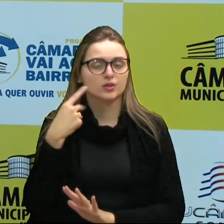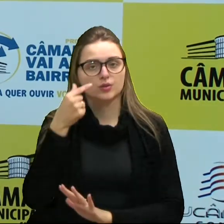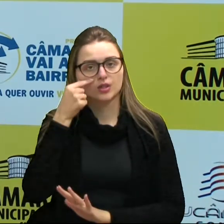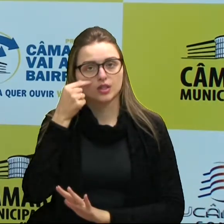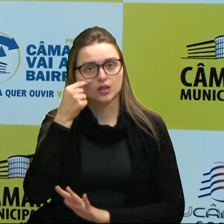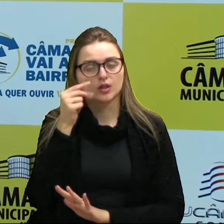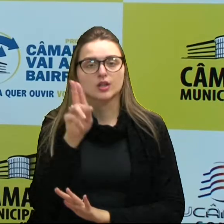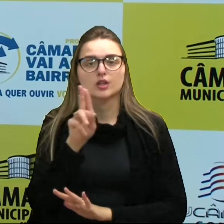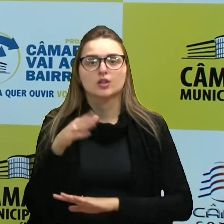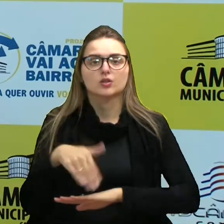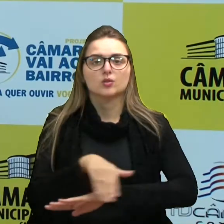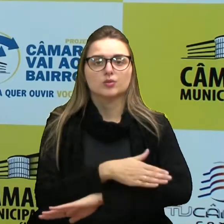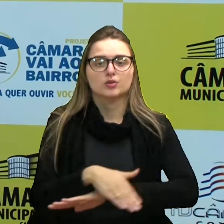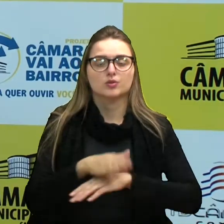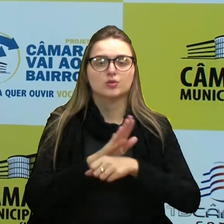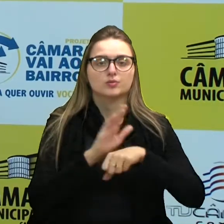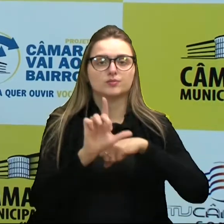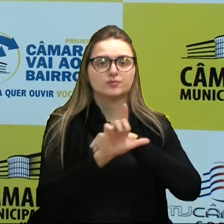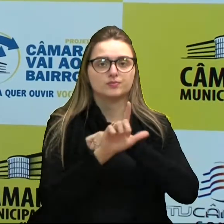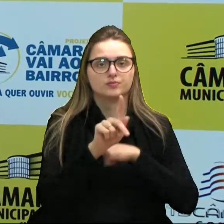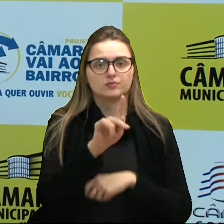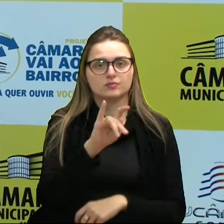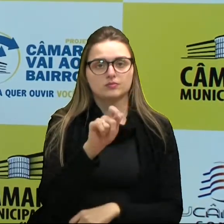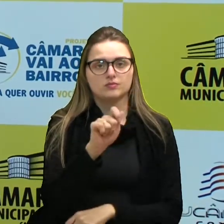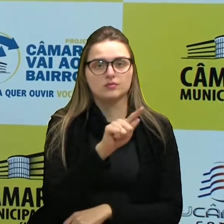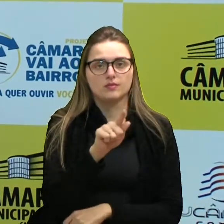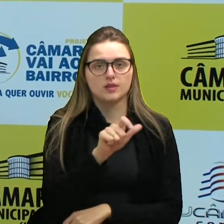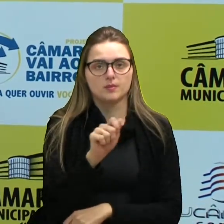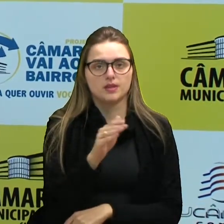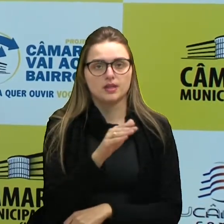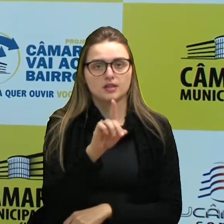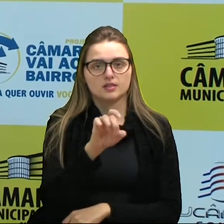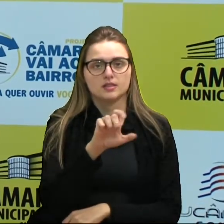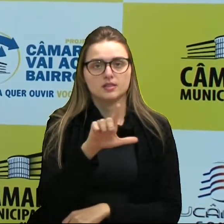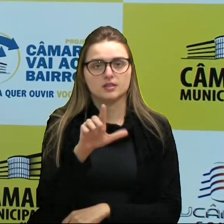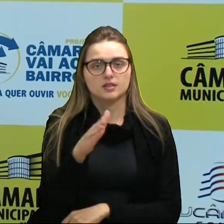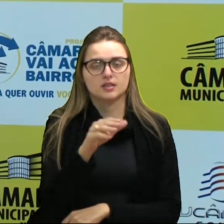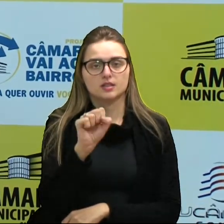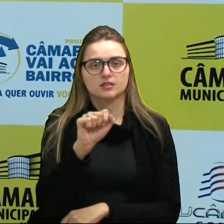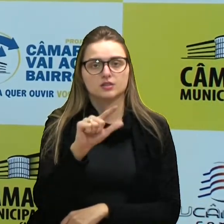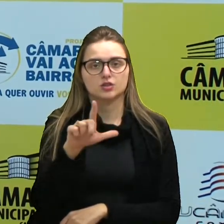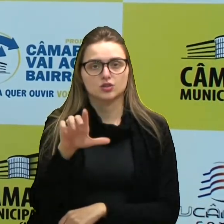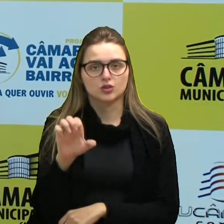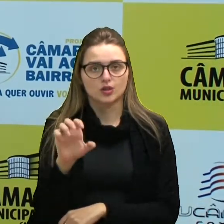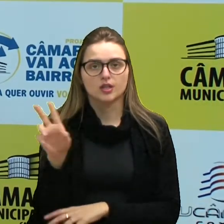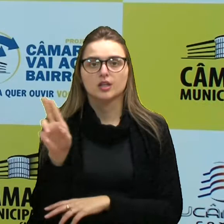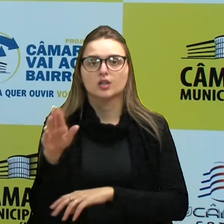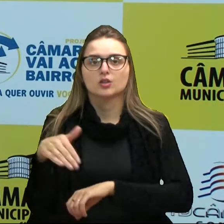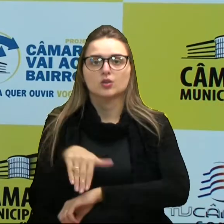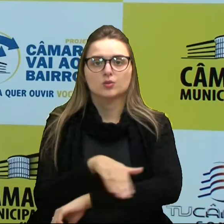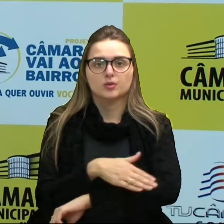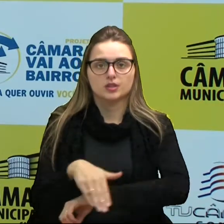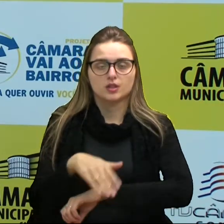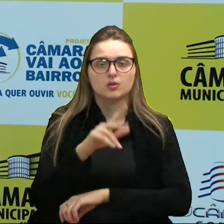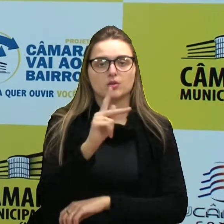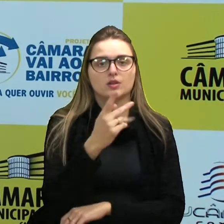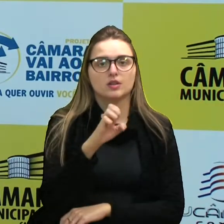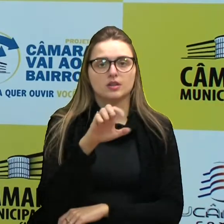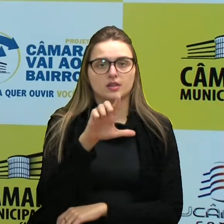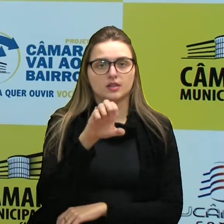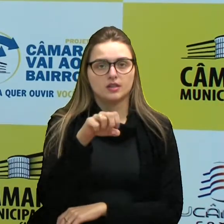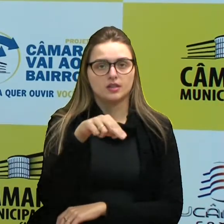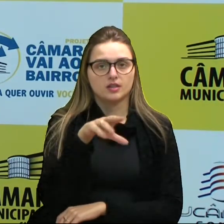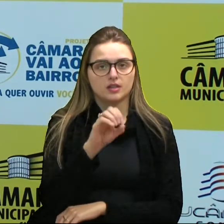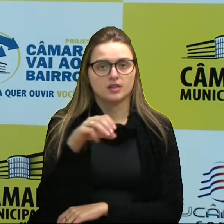municipal do loteamento residencial Piazza del Sole, no bairro São Luís, com o nome de Rua Heleno Henrique Marcon. Projeto de